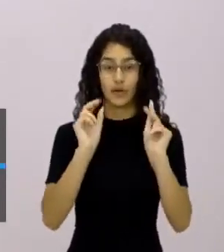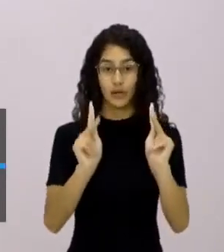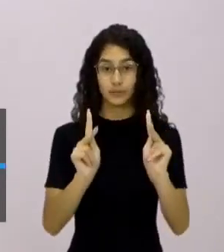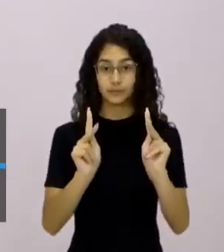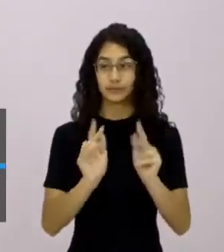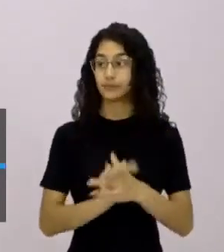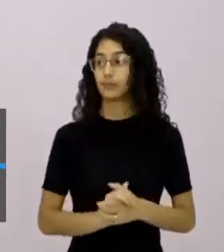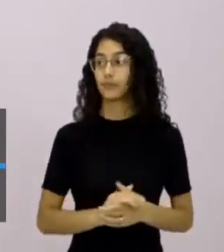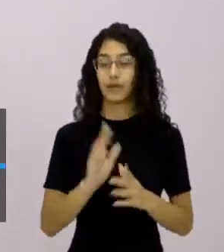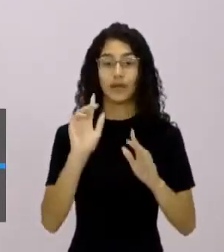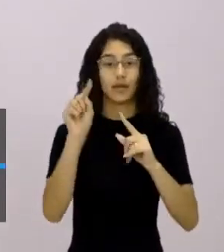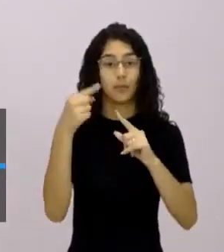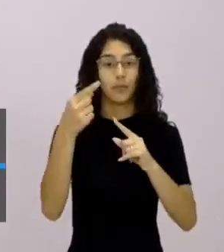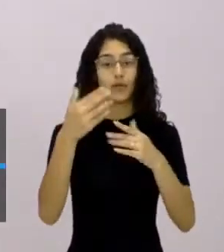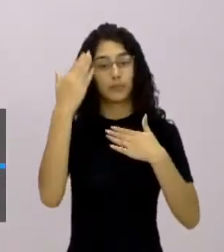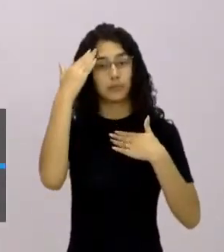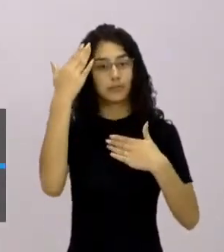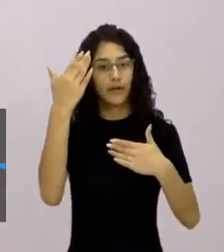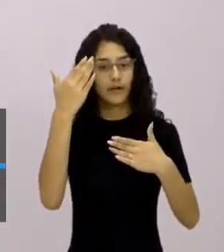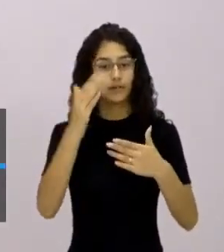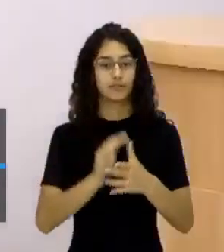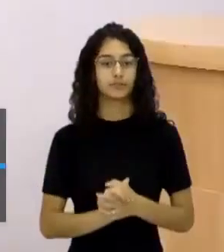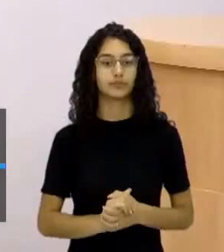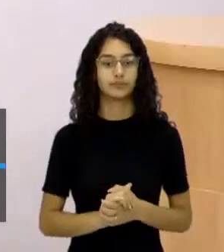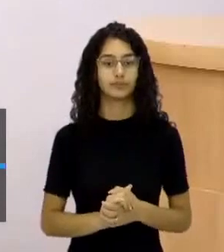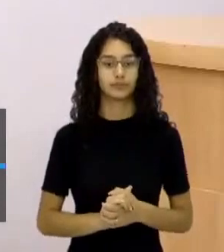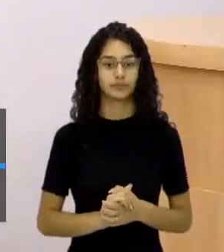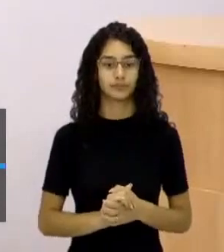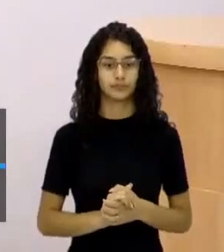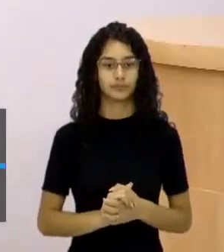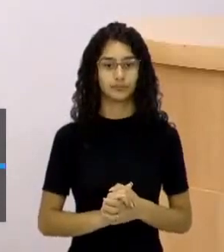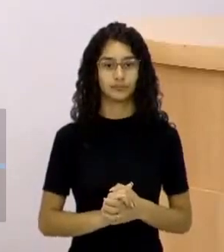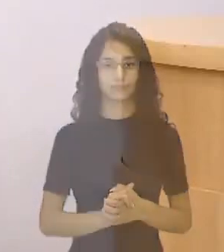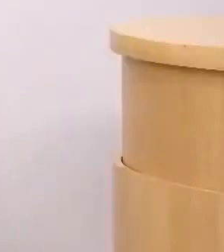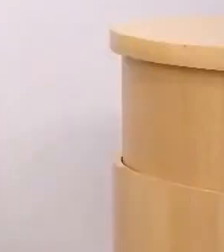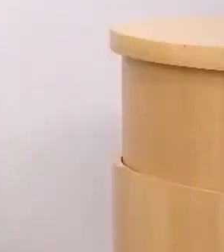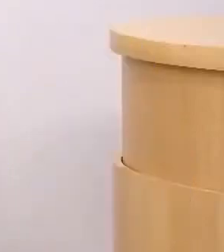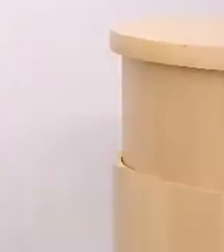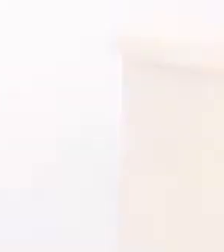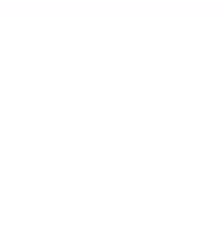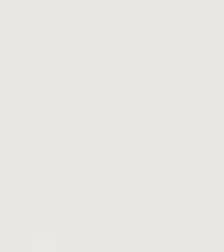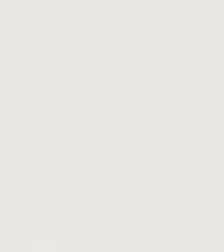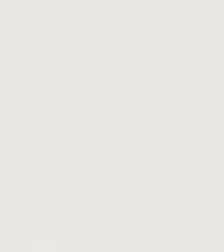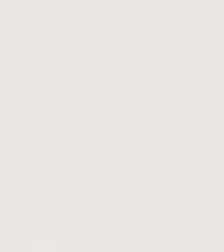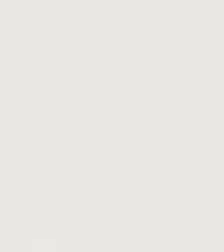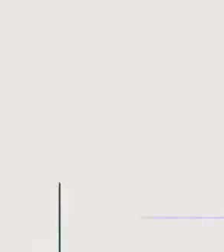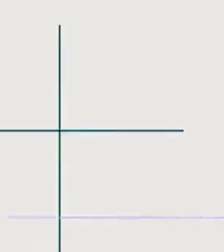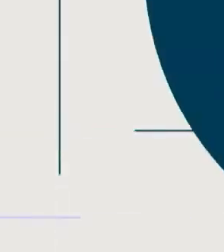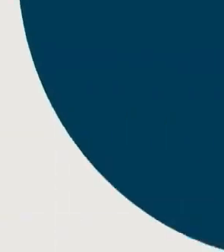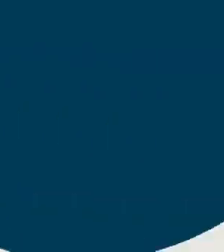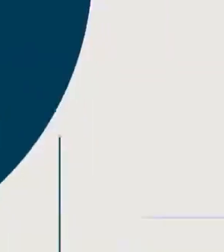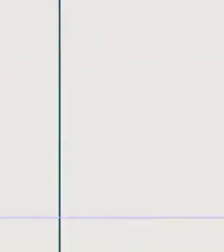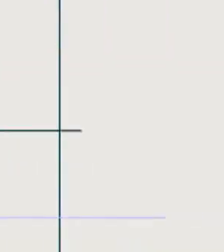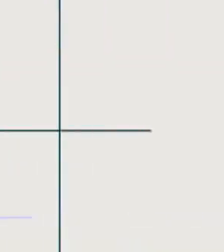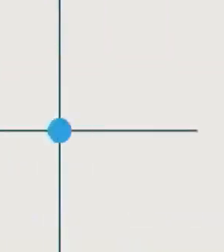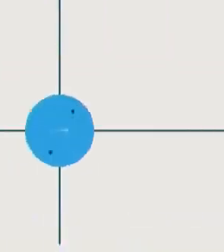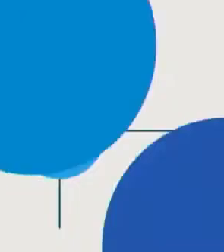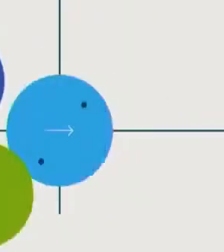certo? Até já, pessoal. Muito obrigada.